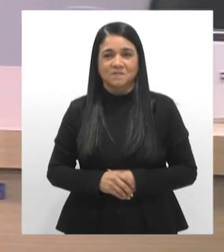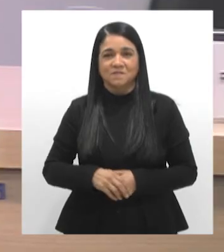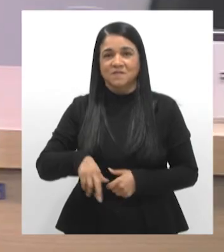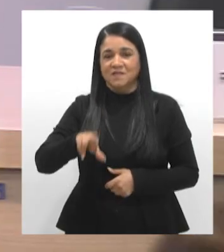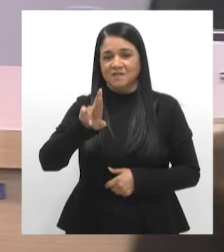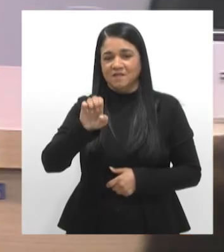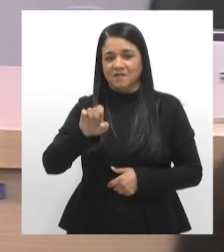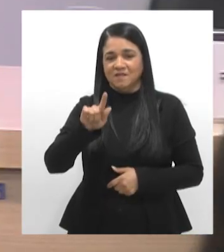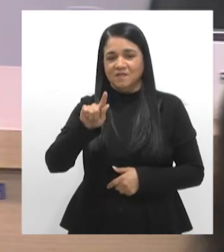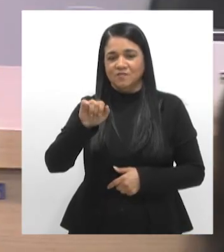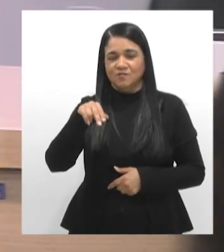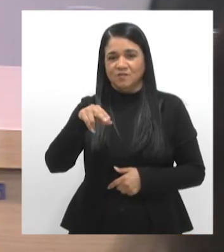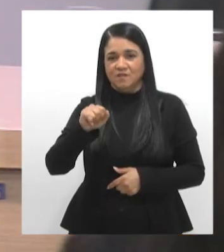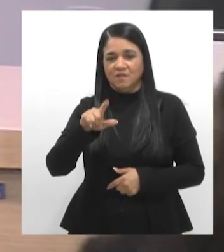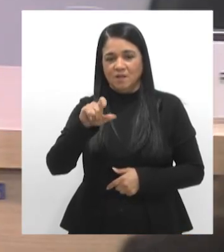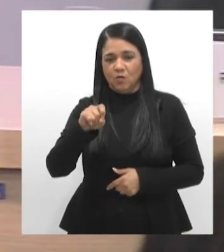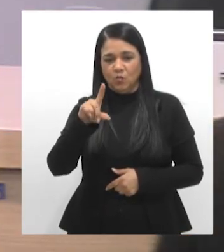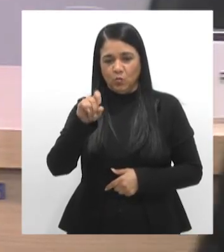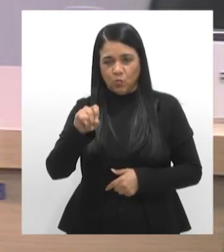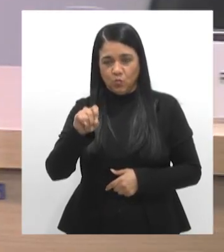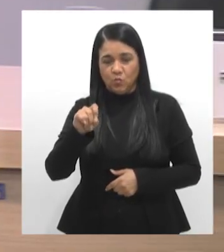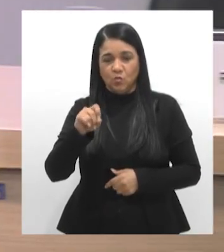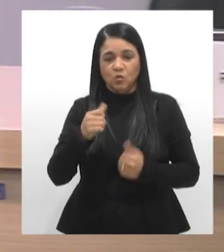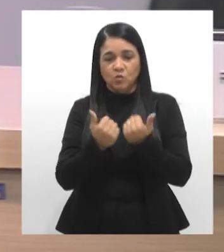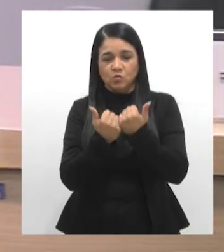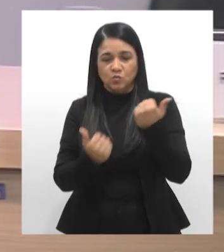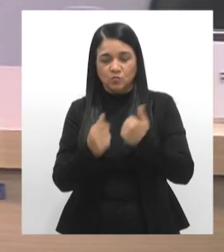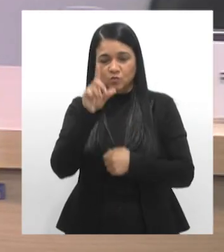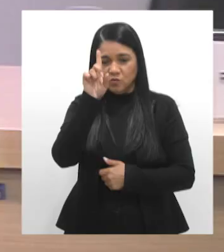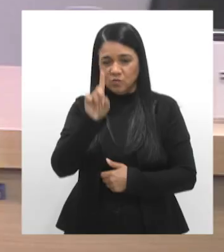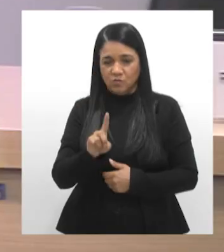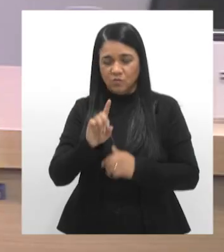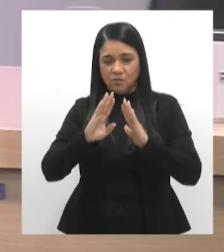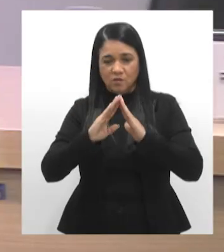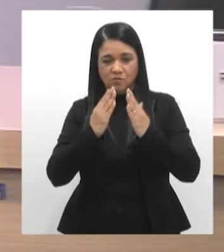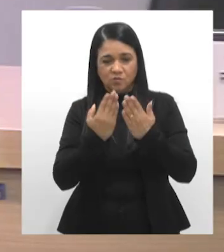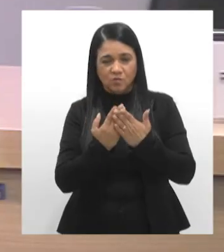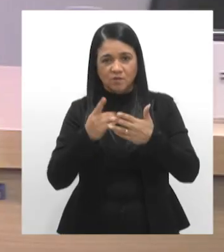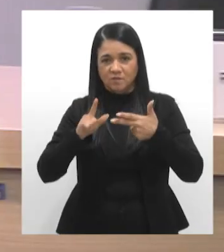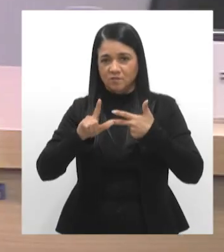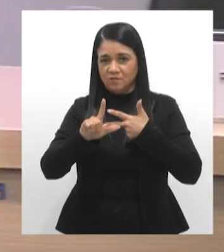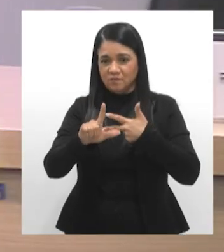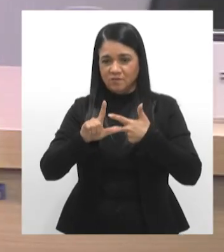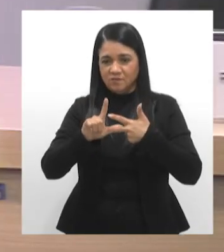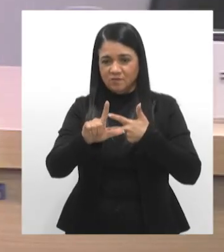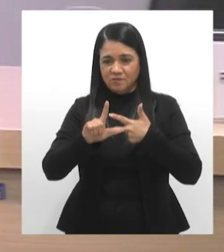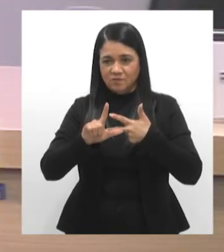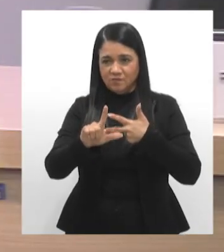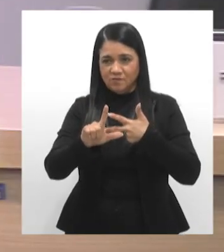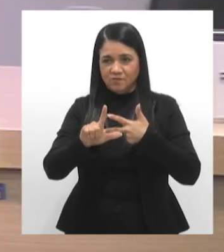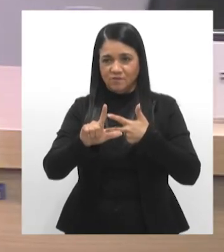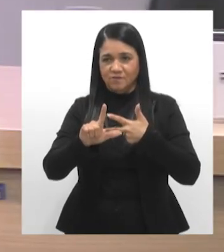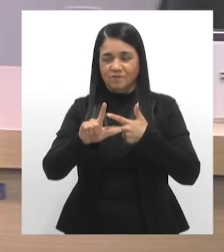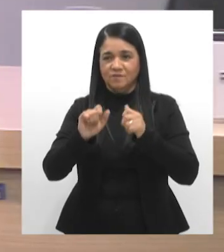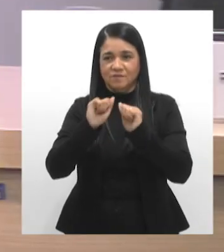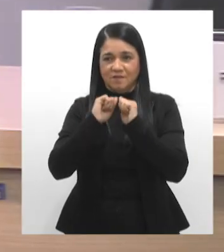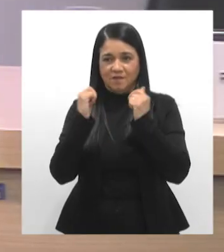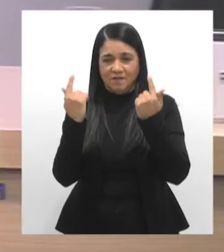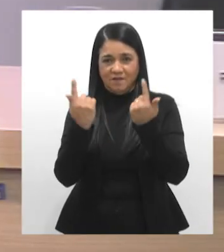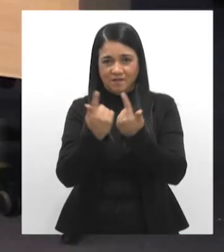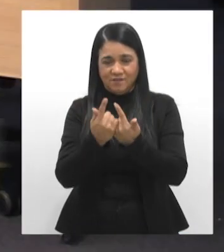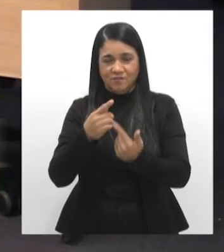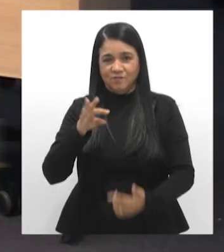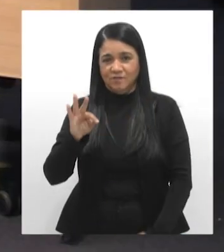Reginaldo Mendes Leite, subdiretor da Escola de Contas e de Gestão do